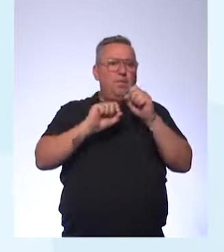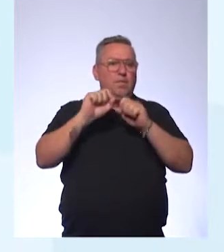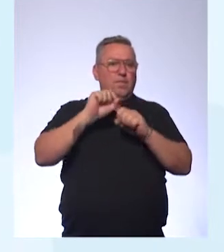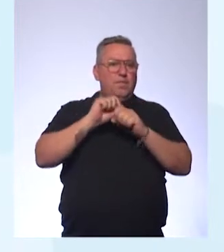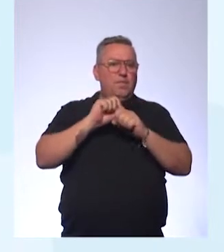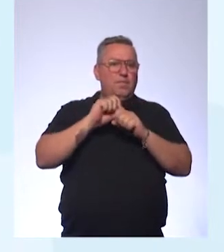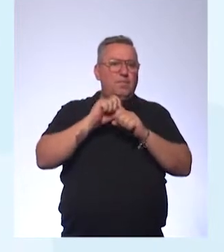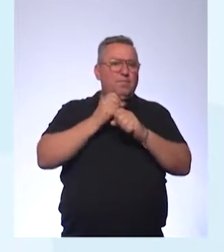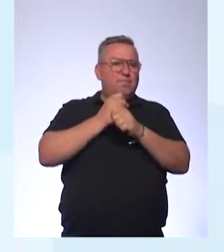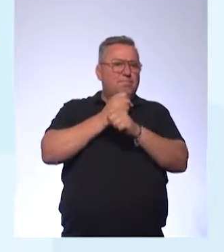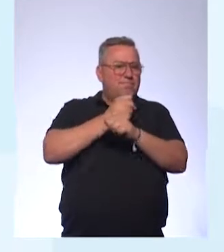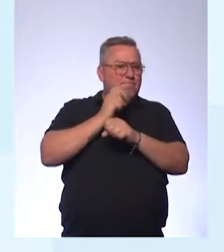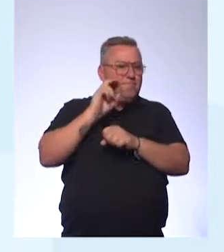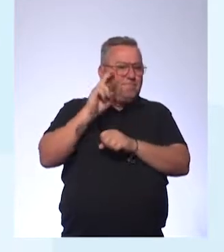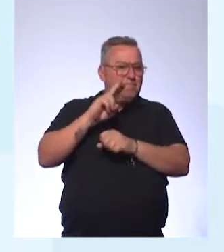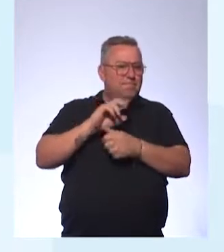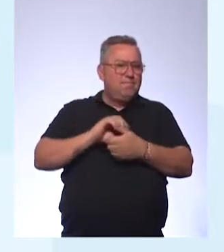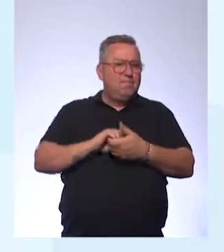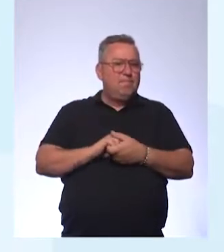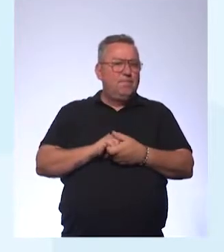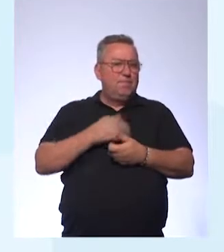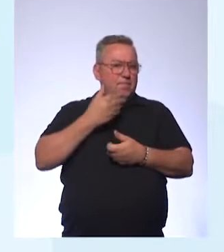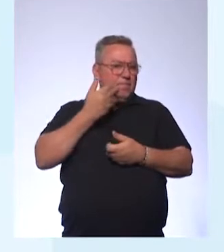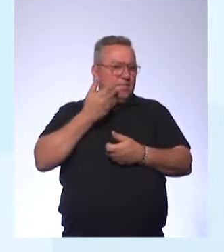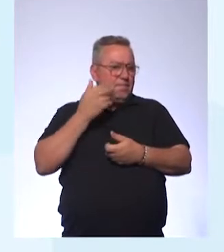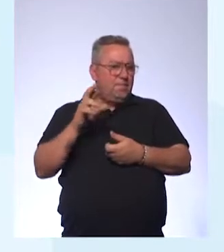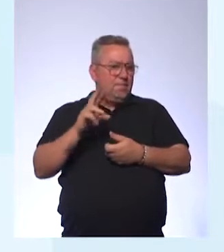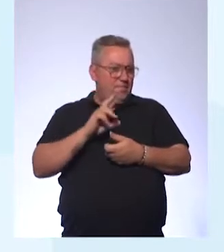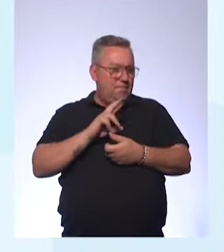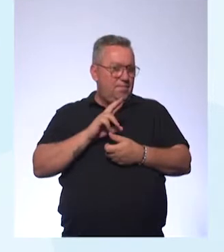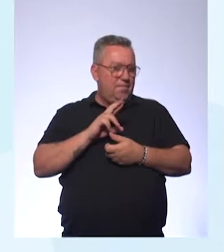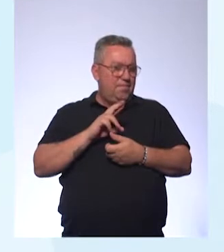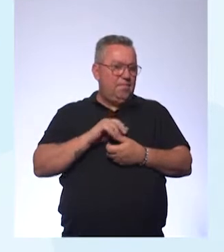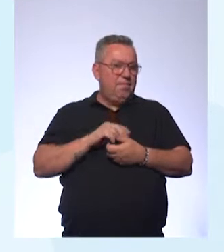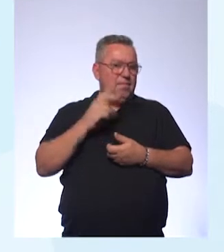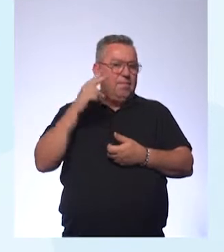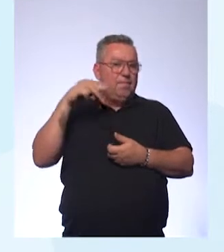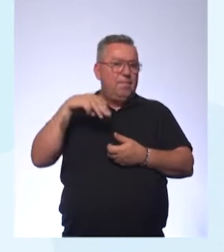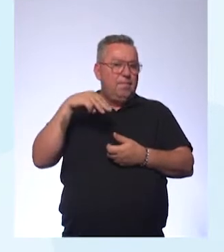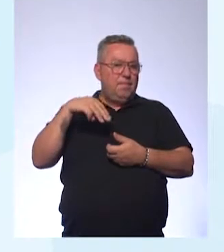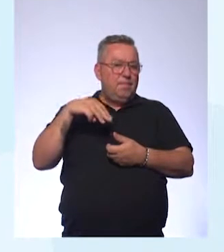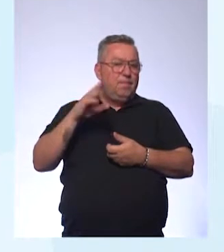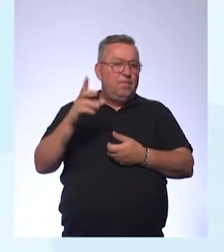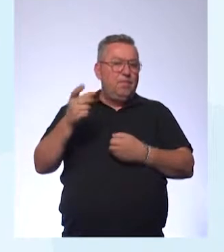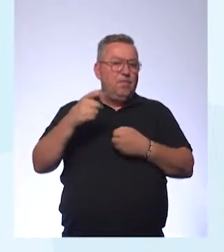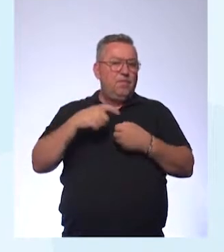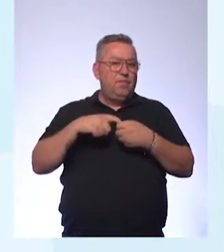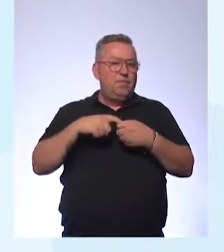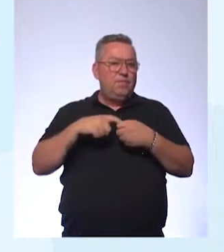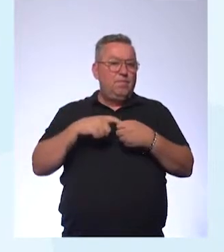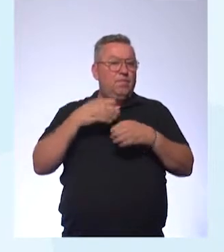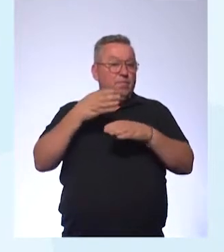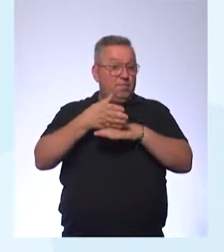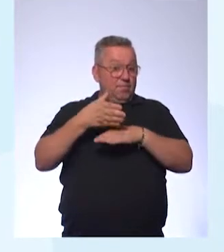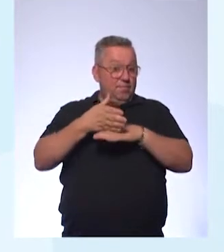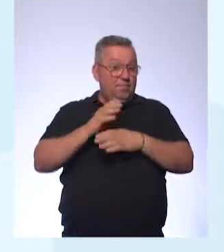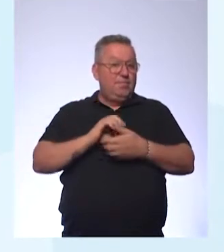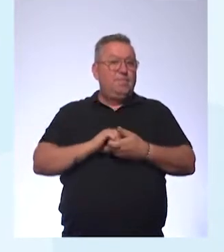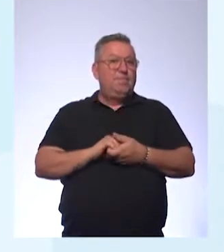essas cenas? Tá fácil para responder, não é? 2 minutos, já voltamos,